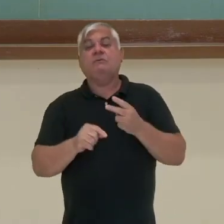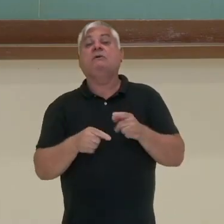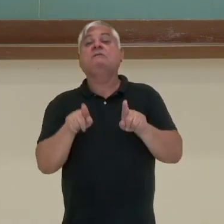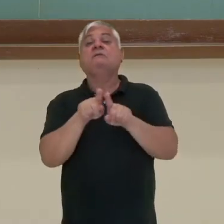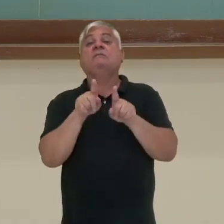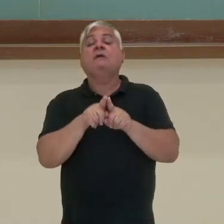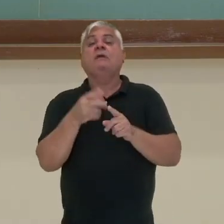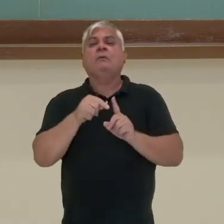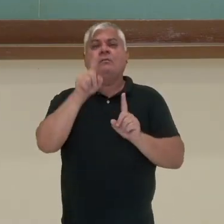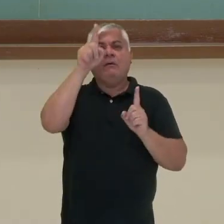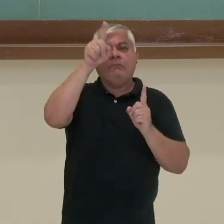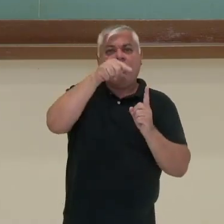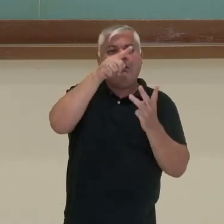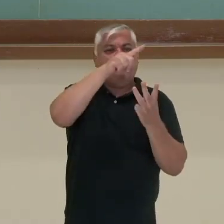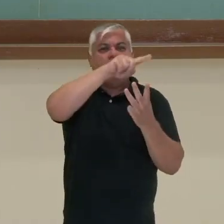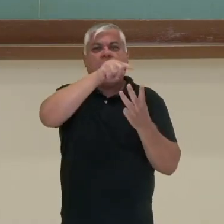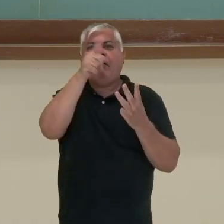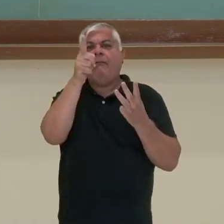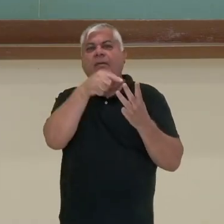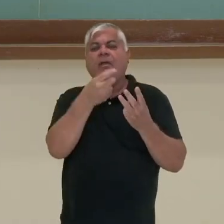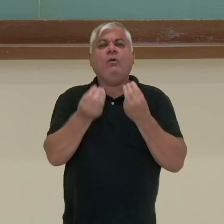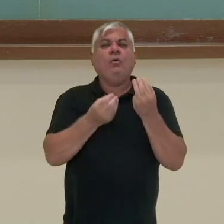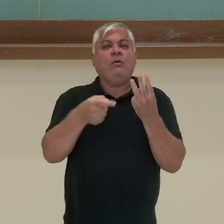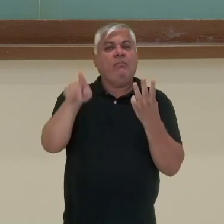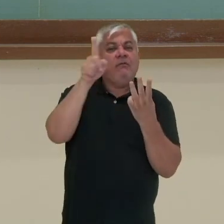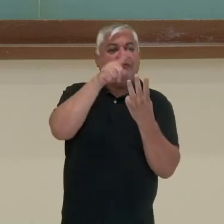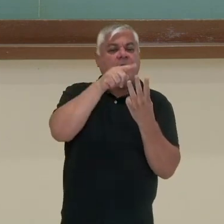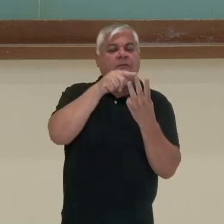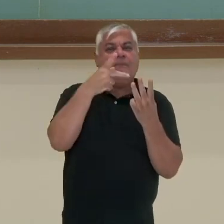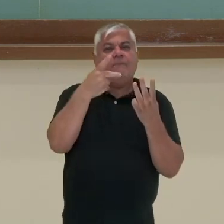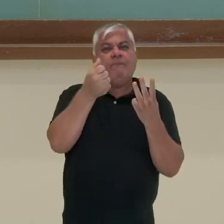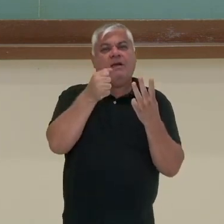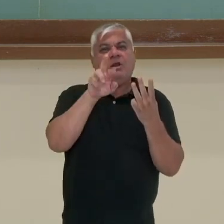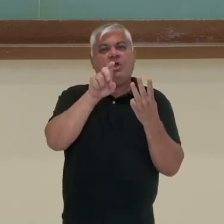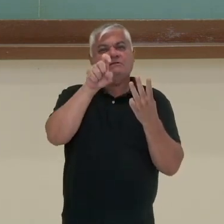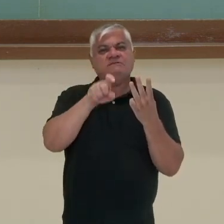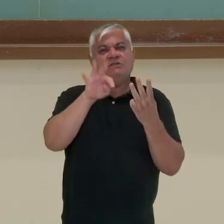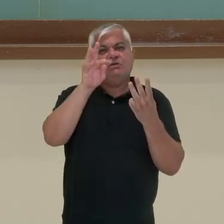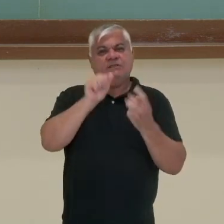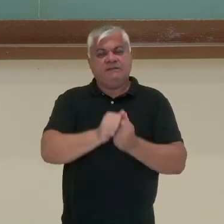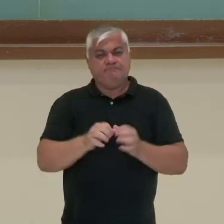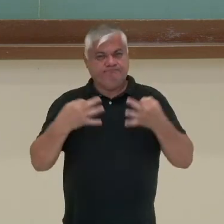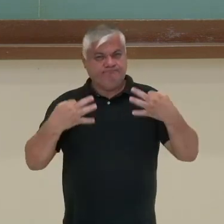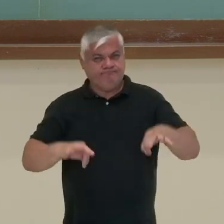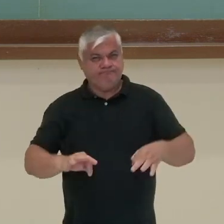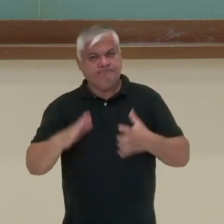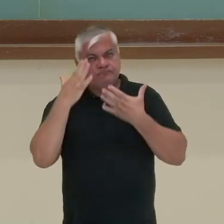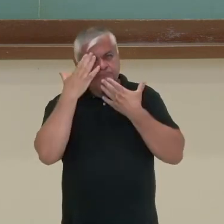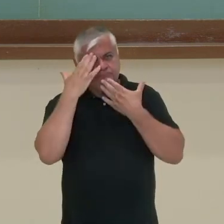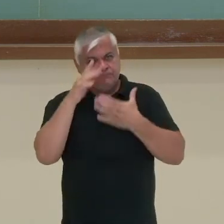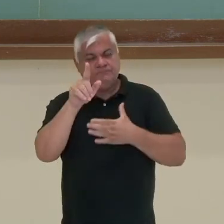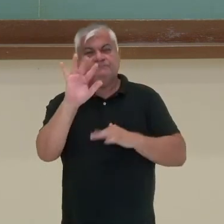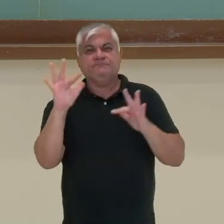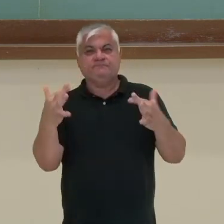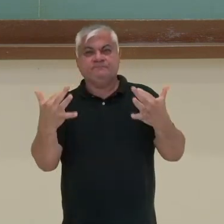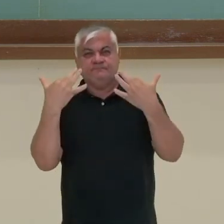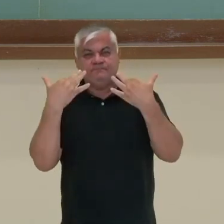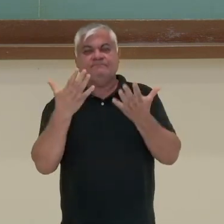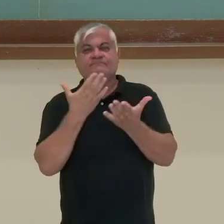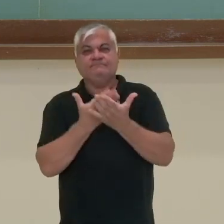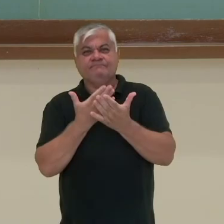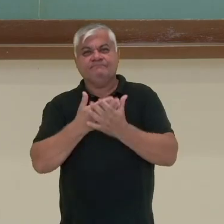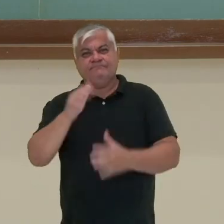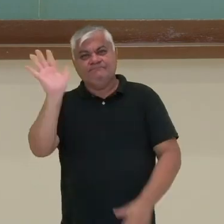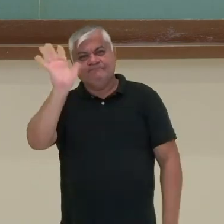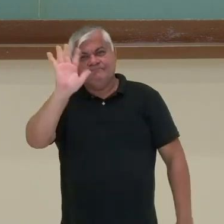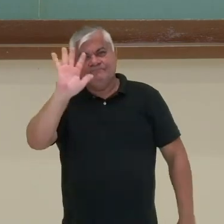devemos acentuar também as palavras paroxítonas. Perfeito? Então, agradeço a você que nos acompanhou. Até